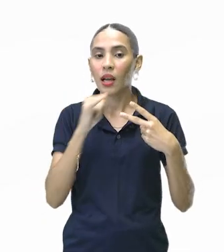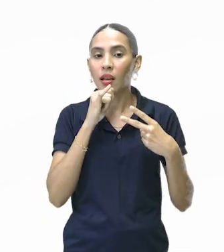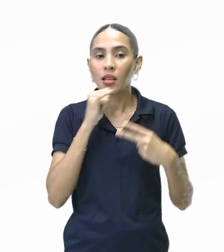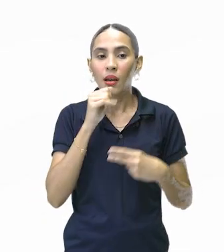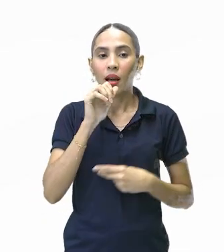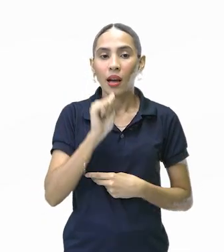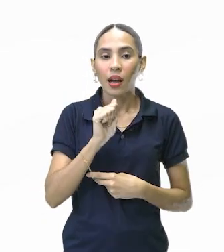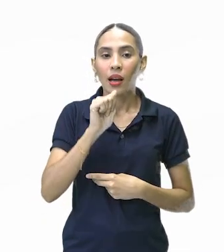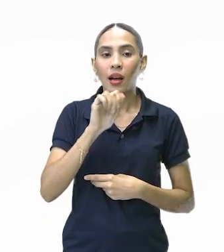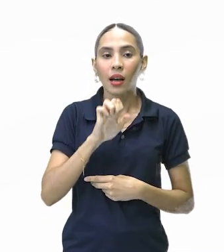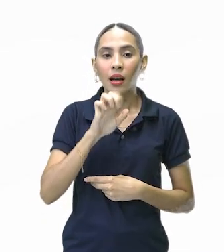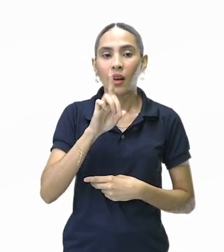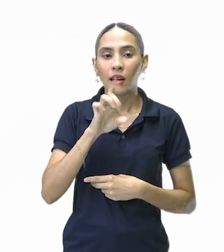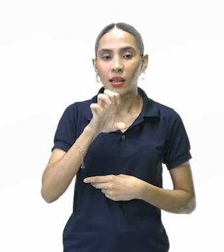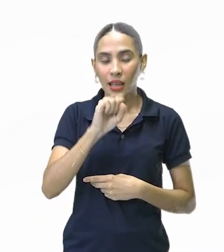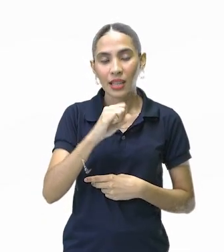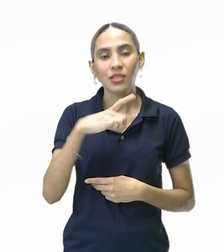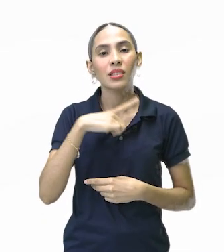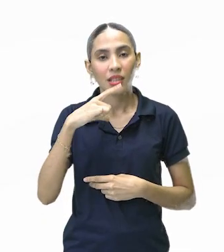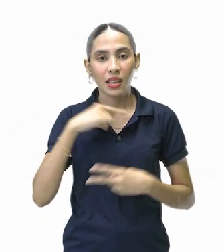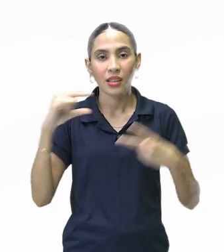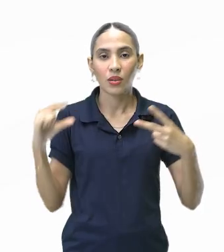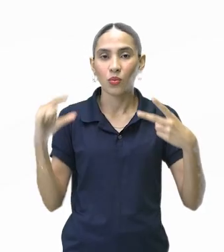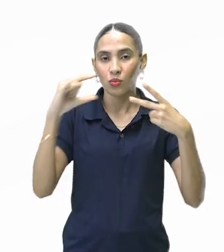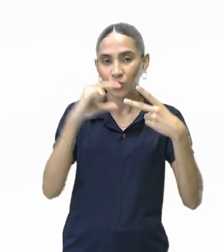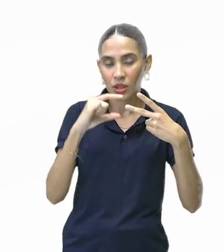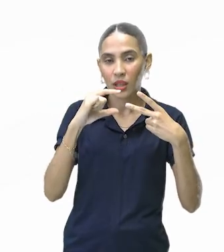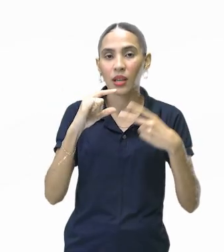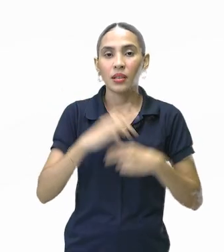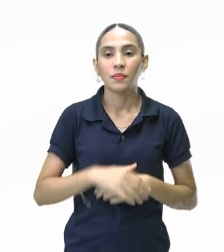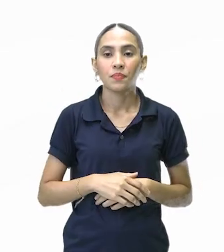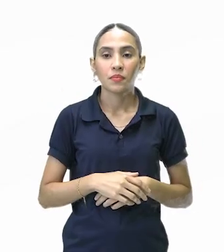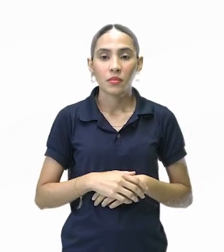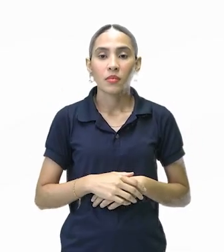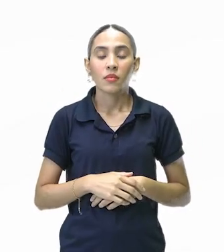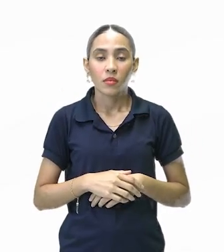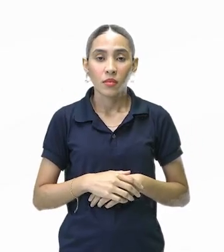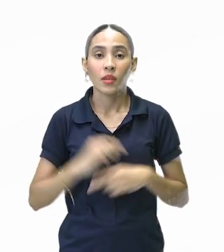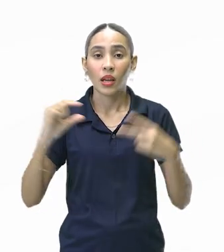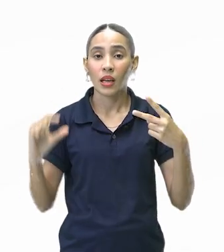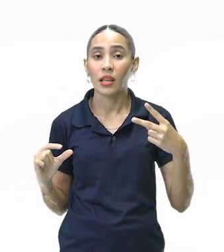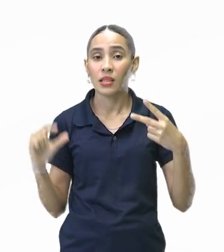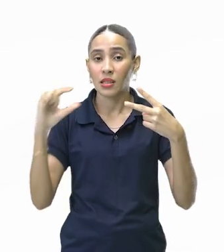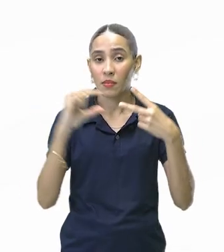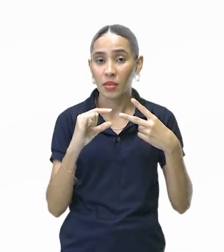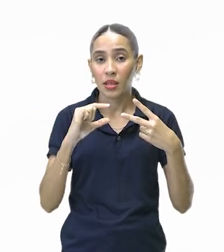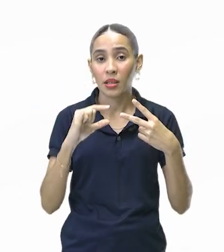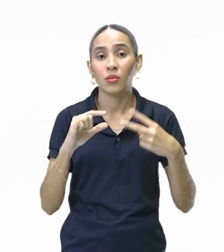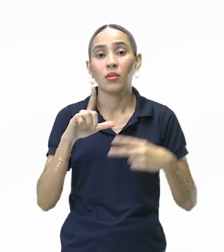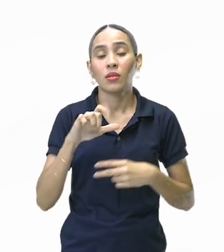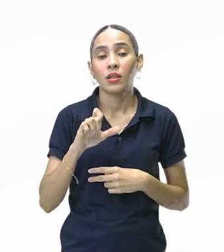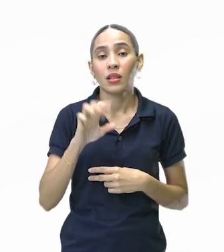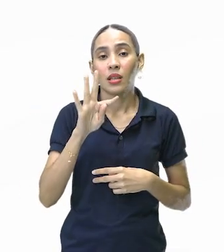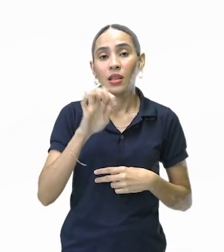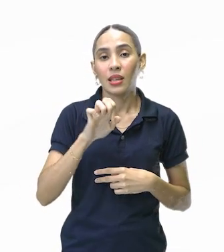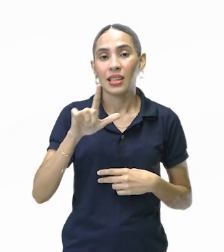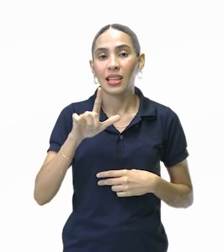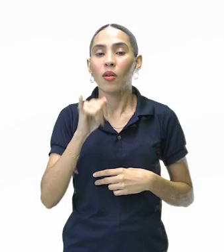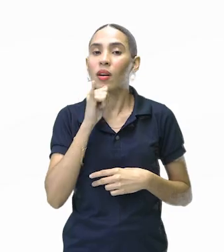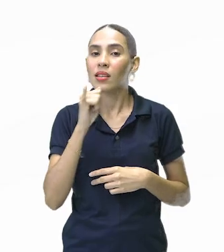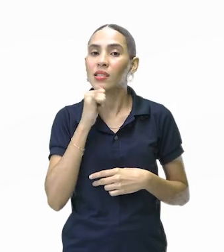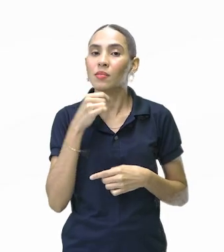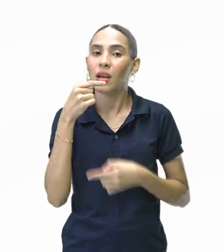Aedes aegypti macho, ele tem um gene que foi recebido por ele, é um gene letal. Então, quando ele